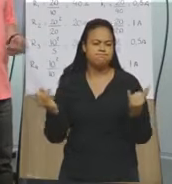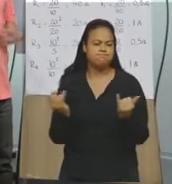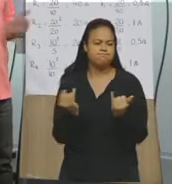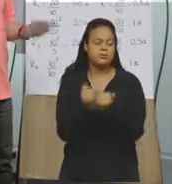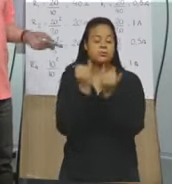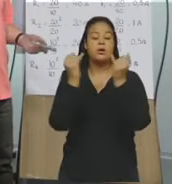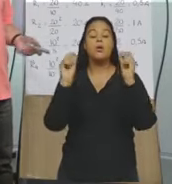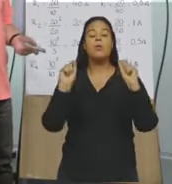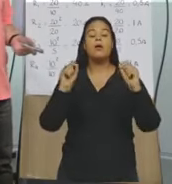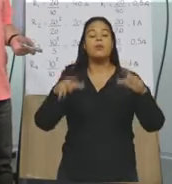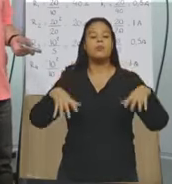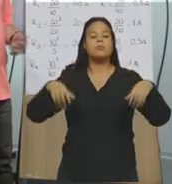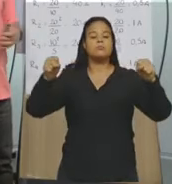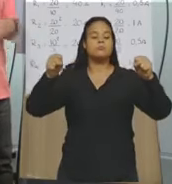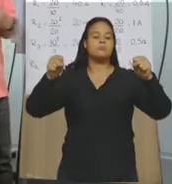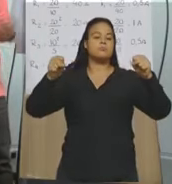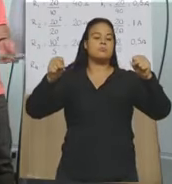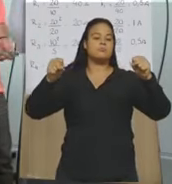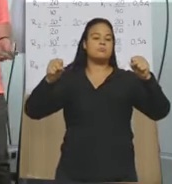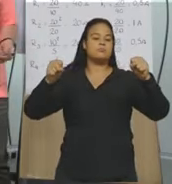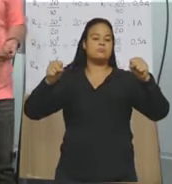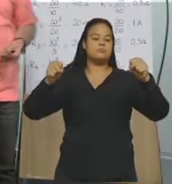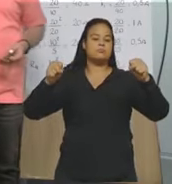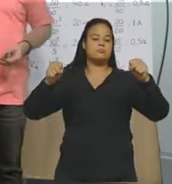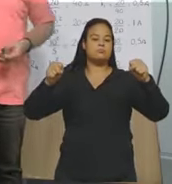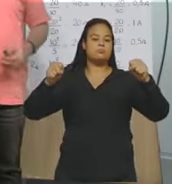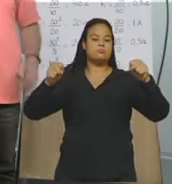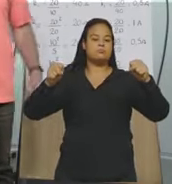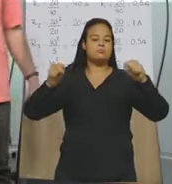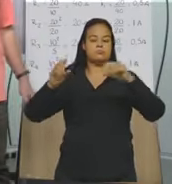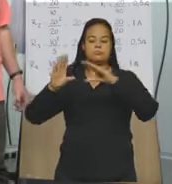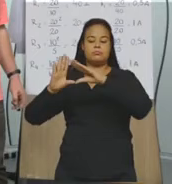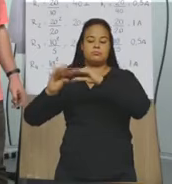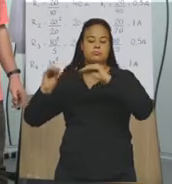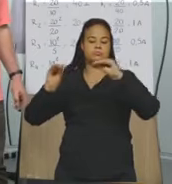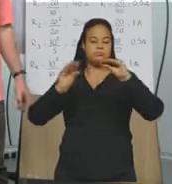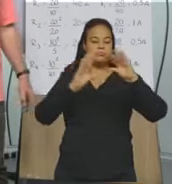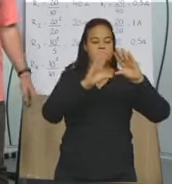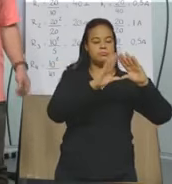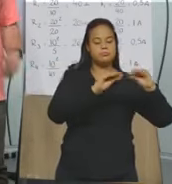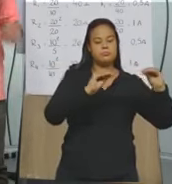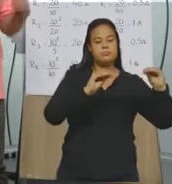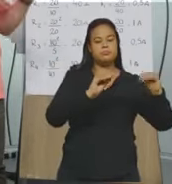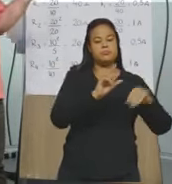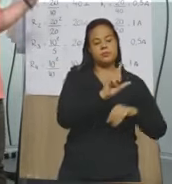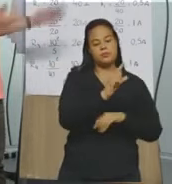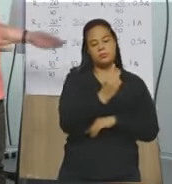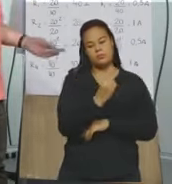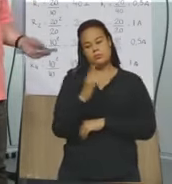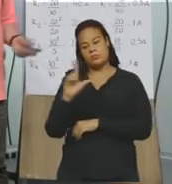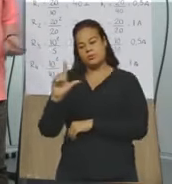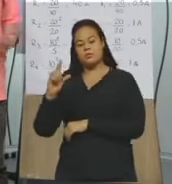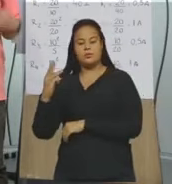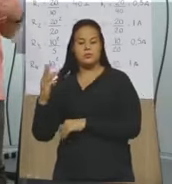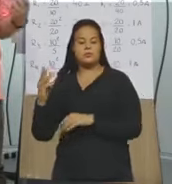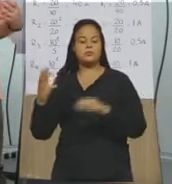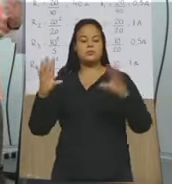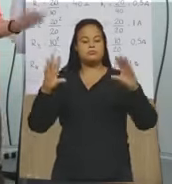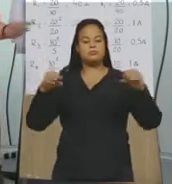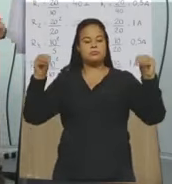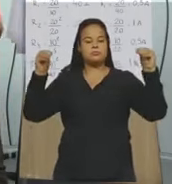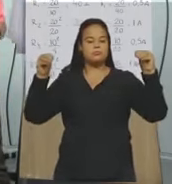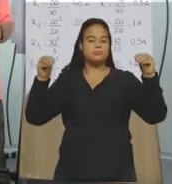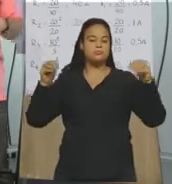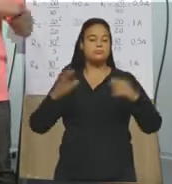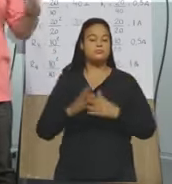ampere. Passou mais de meio ampere nelas. Então, por isso que elas se queimaram nesse processo. tá? Esse aqui é apenas um exemplo, para vocês verem como é